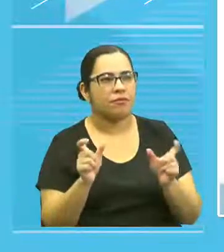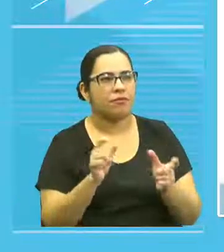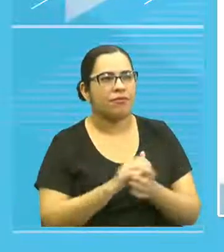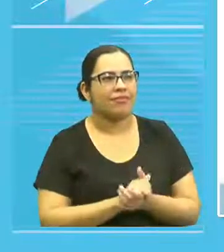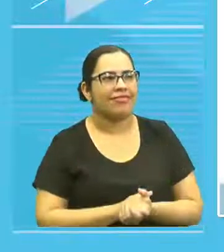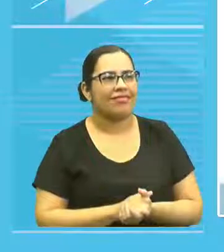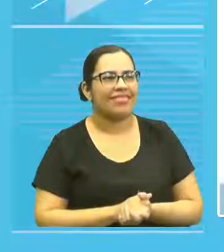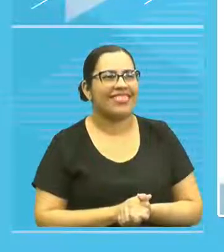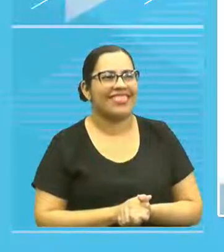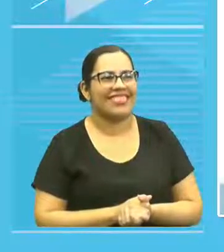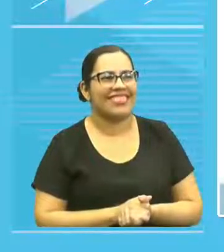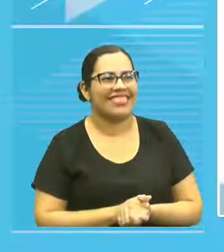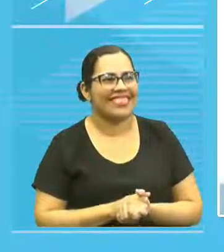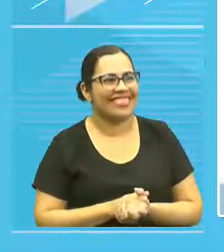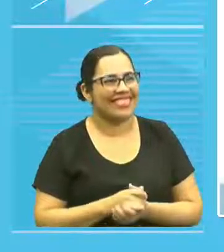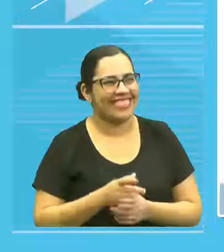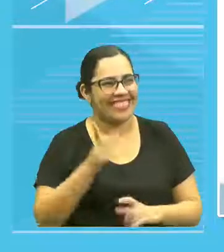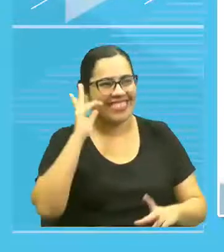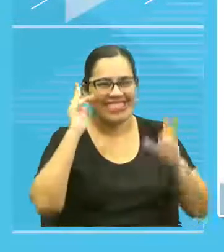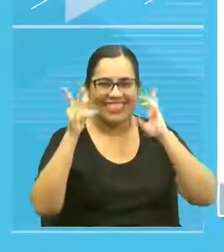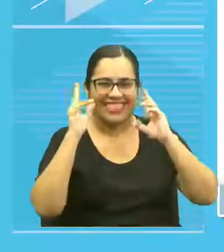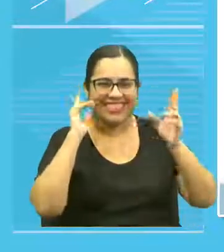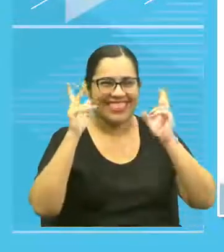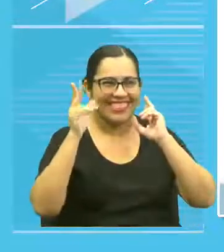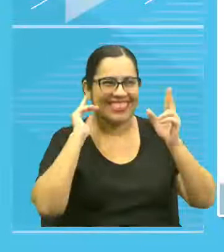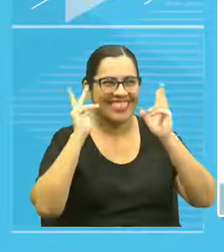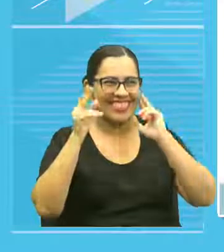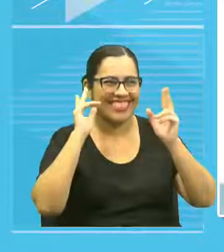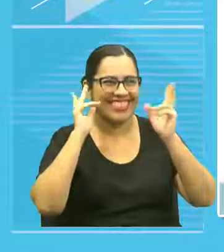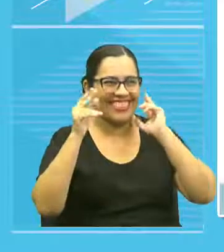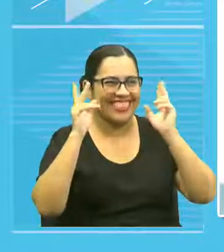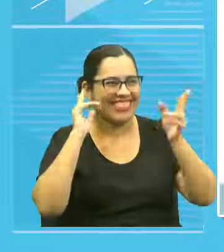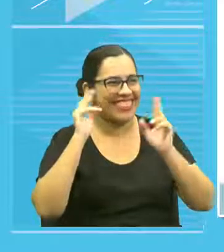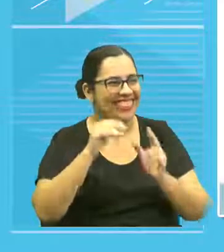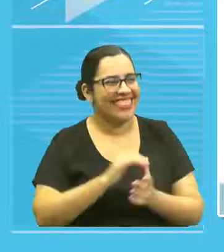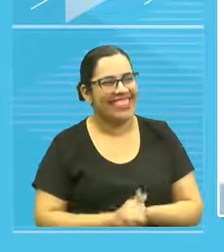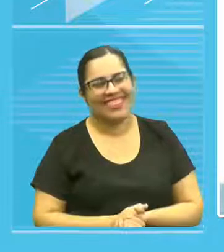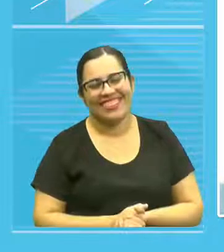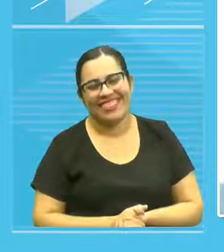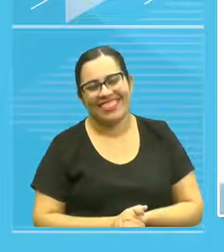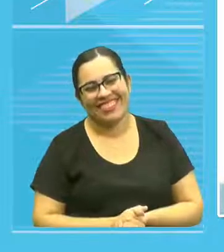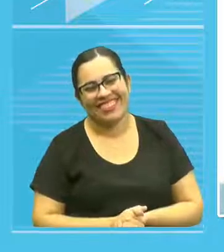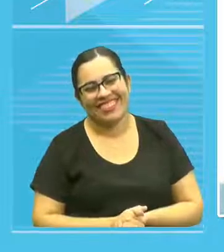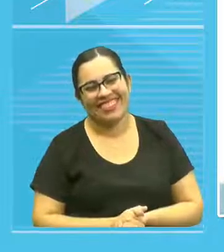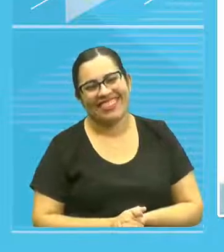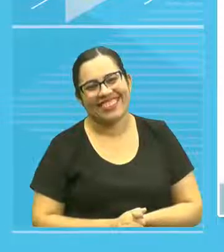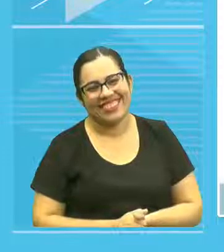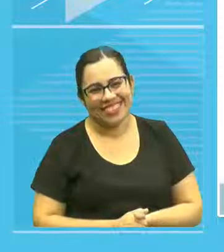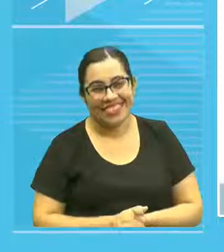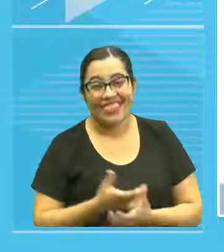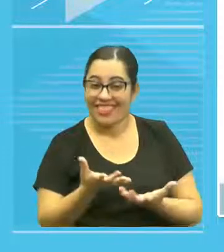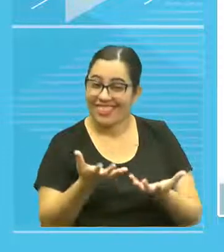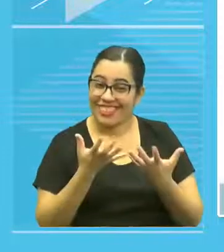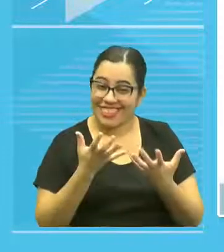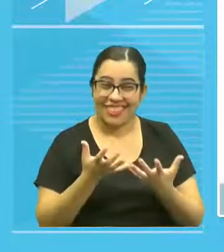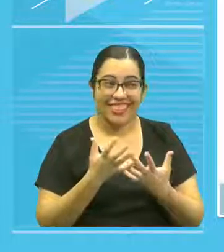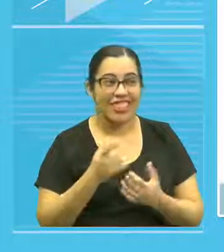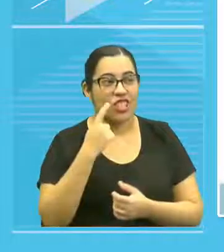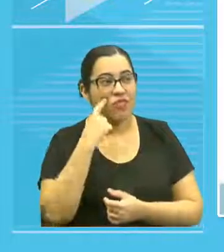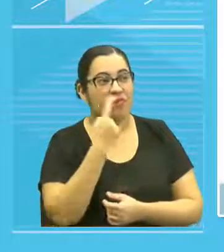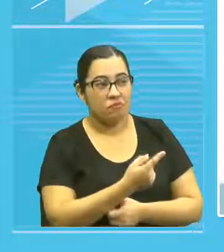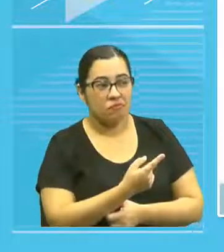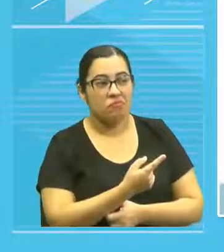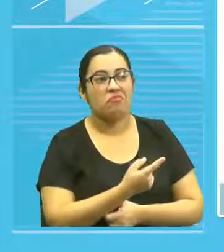cabeleireira Leila cabeleireira Leila é isso e Jorge tu quer ser